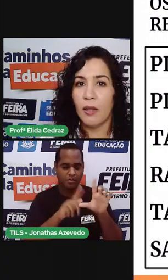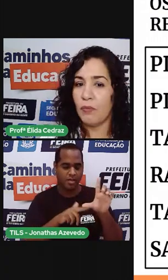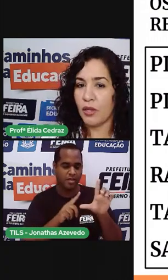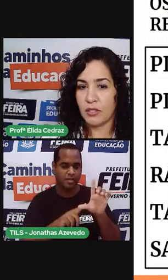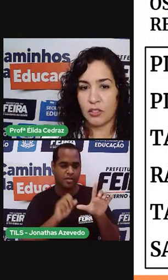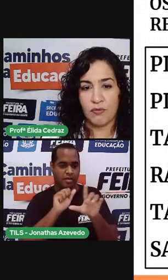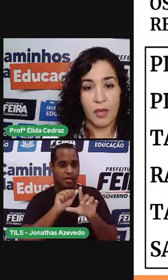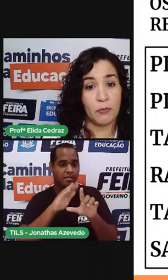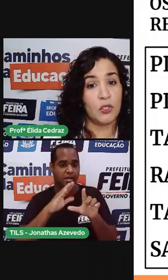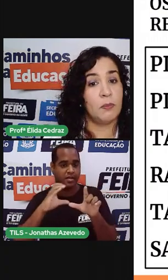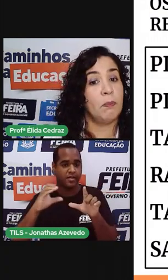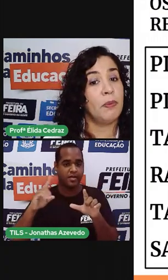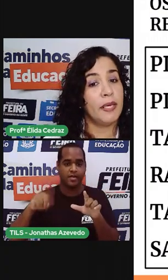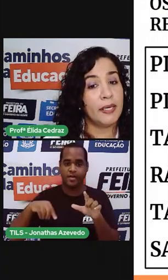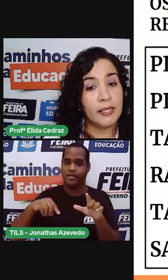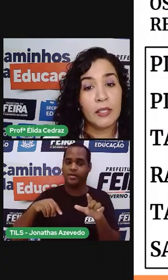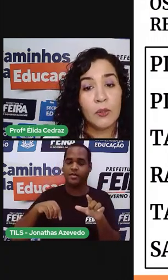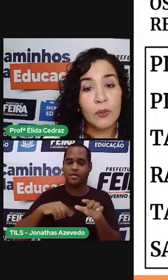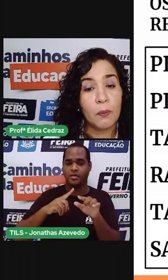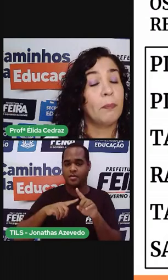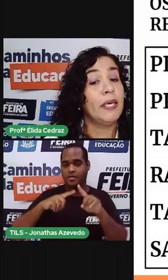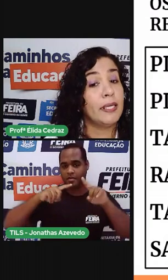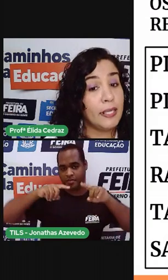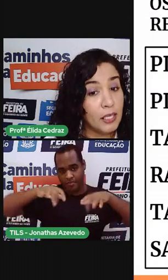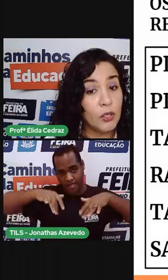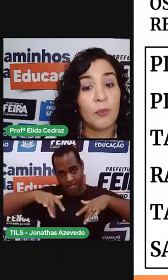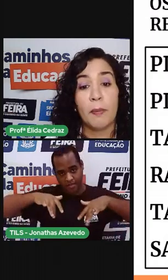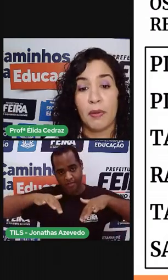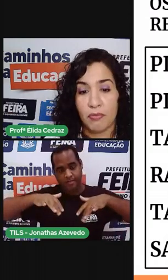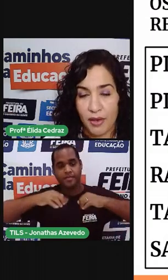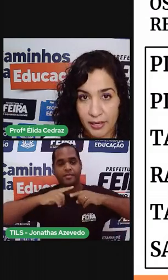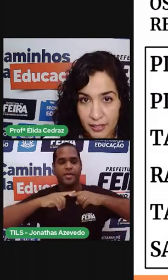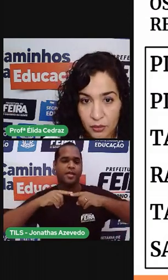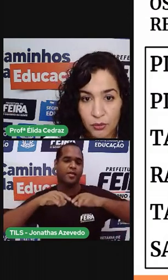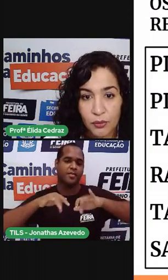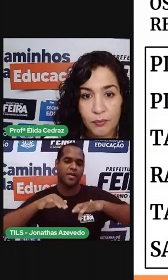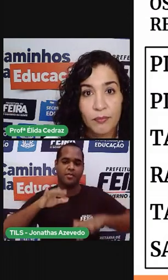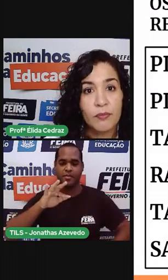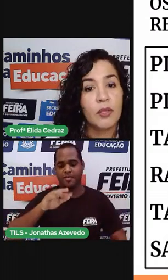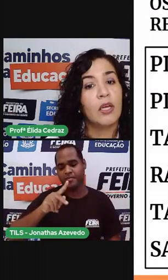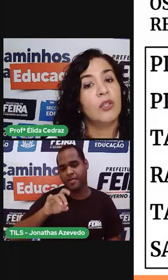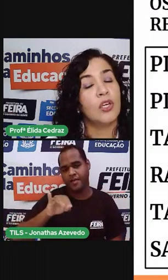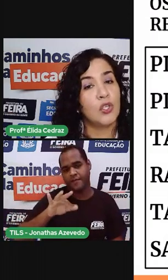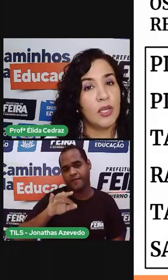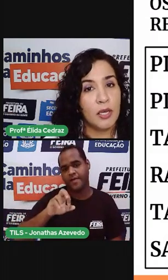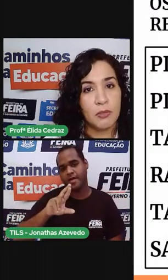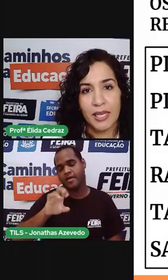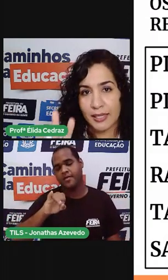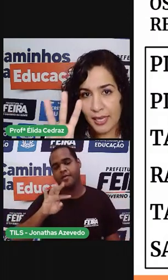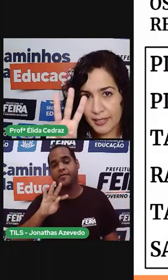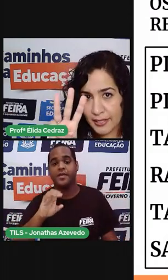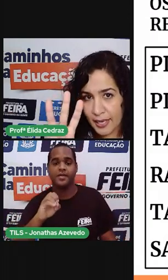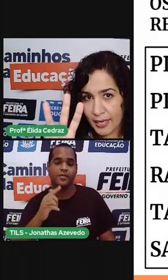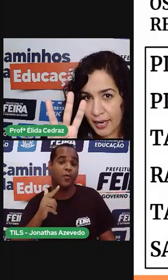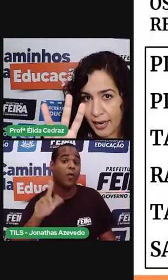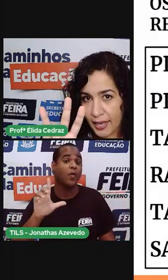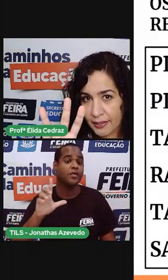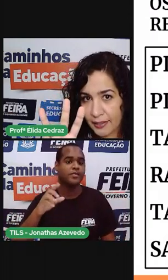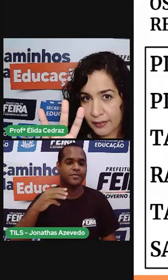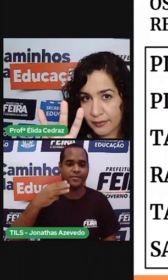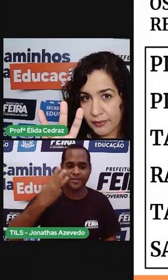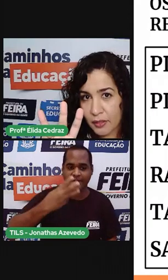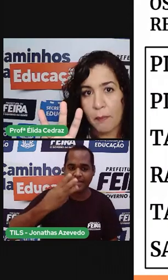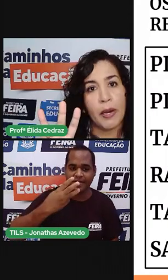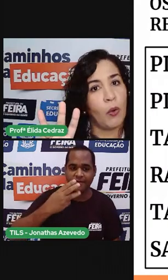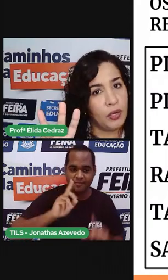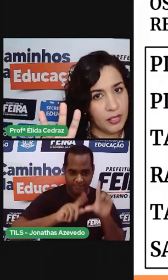alfabética. Nós tivemos piano, pianinho e pifarito. Nós olhamos a terceira